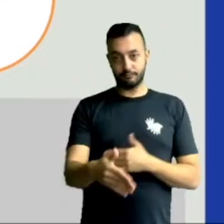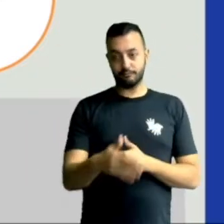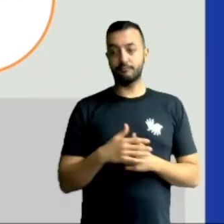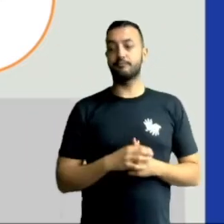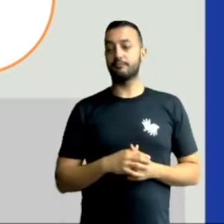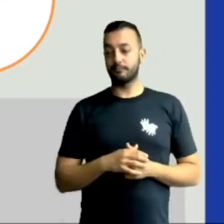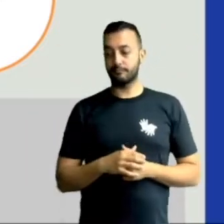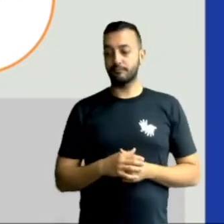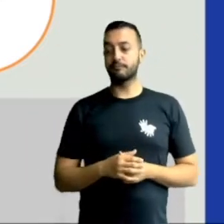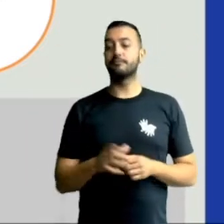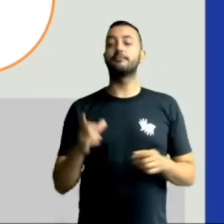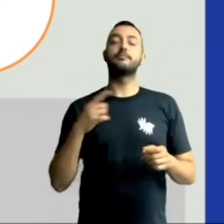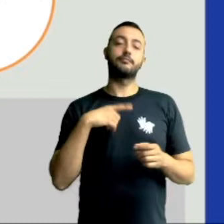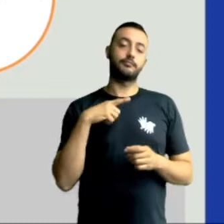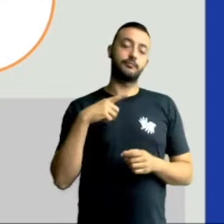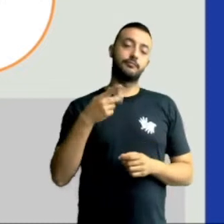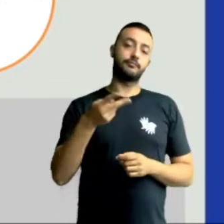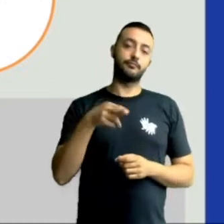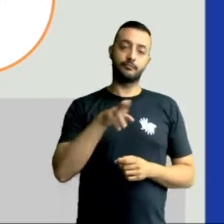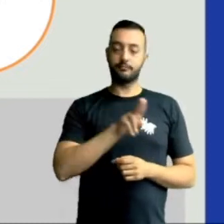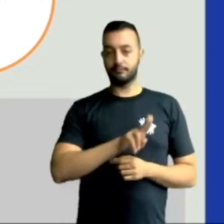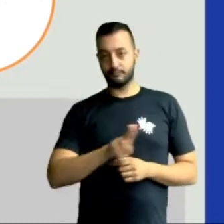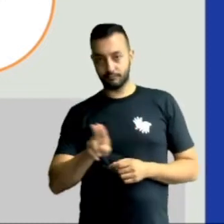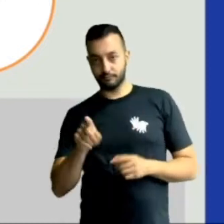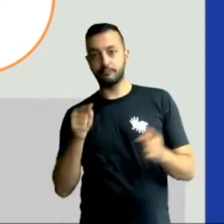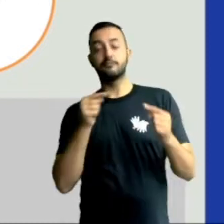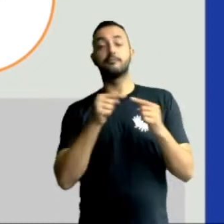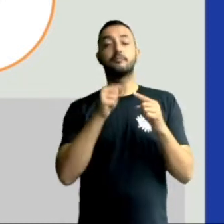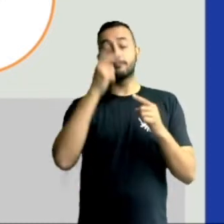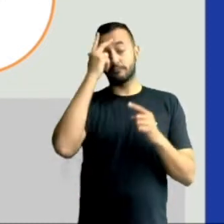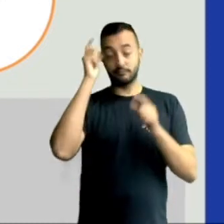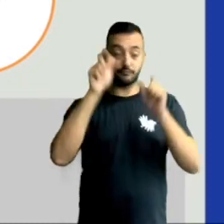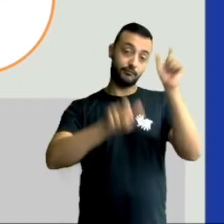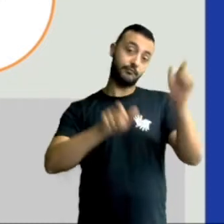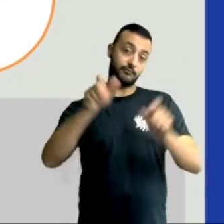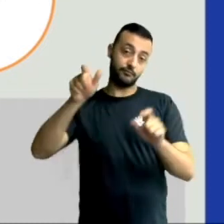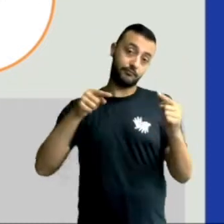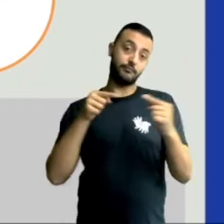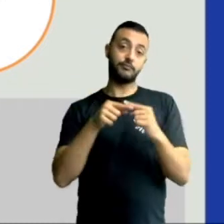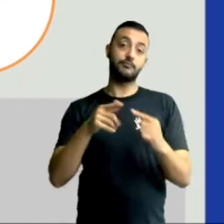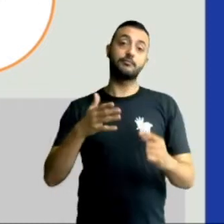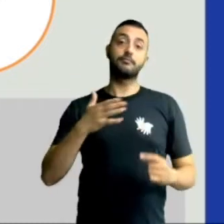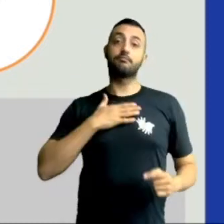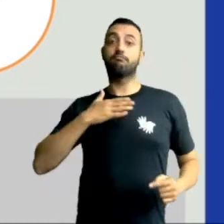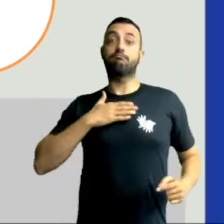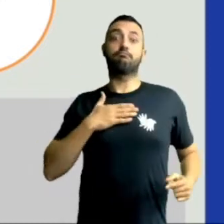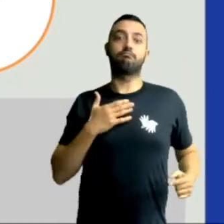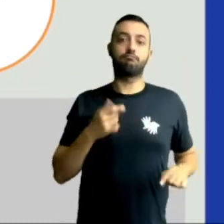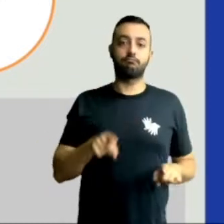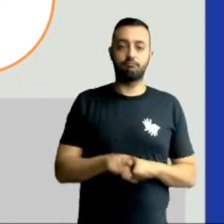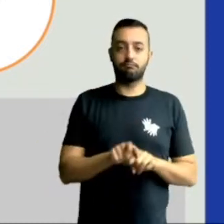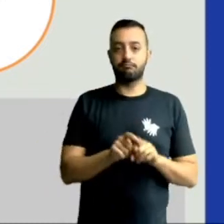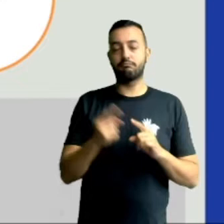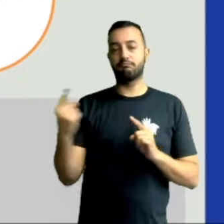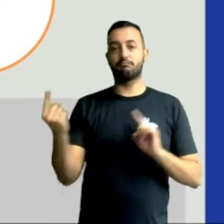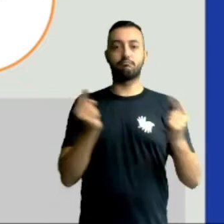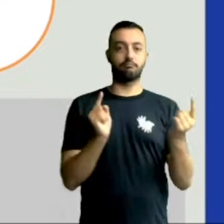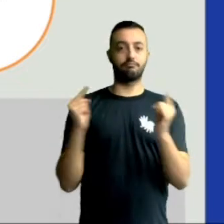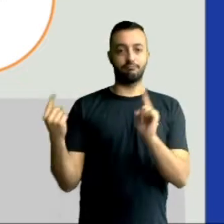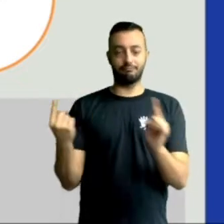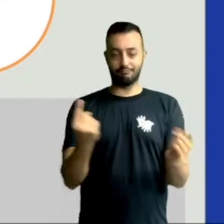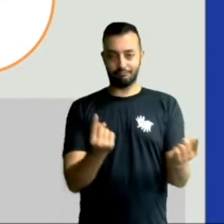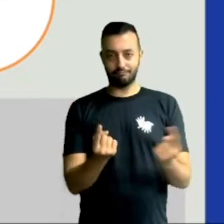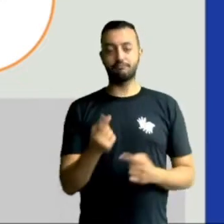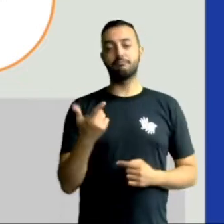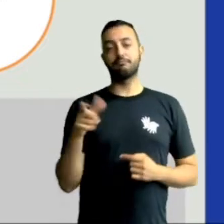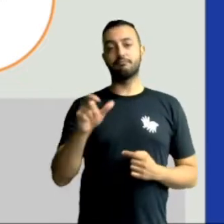pouquinho. Temos o pronome, que serve para indicar as pessoas do discurso, posse e posições. O artigo